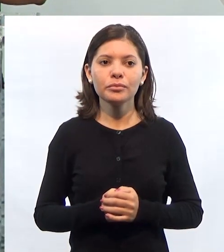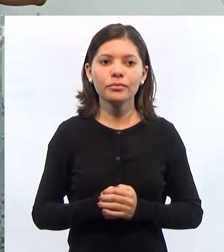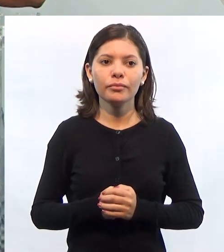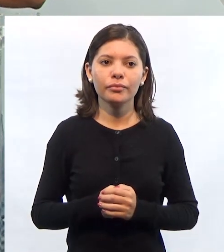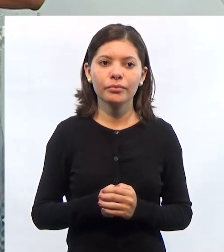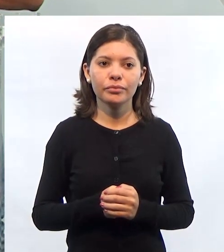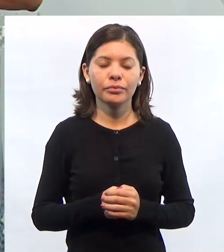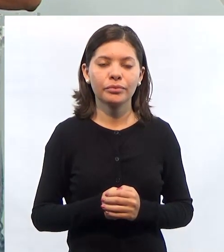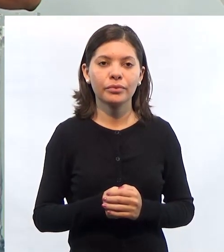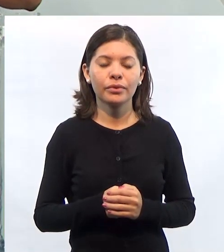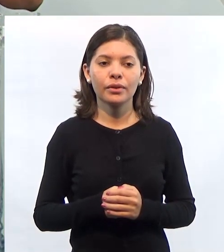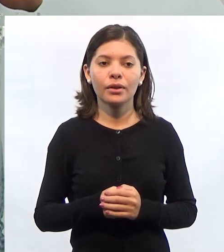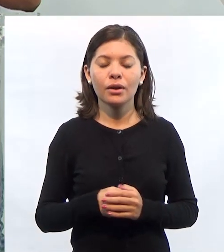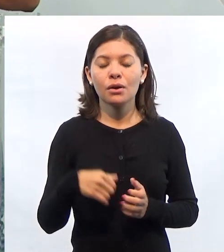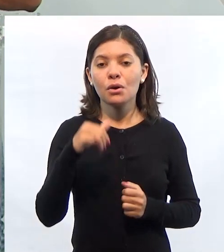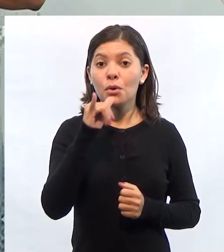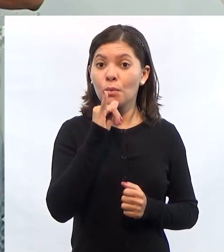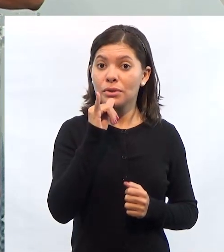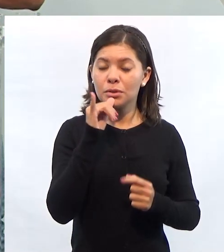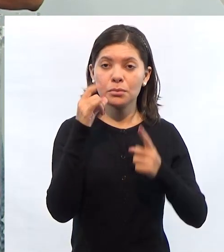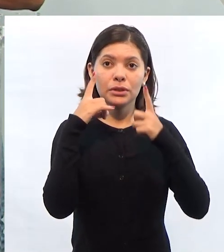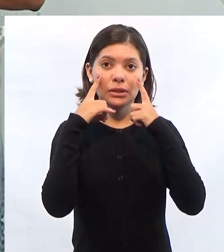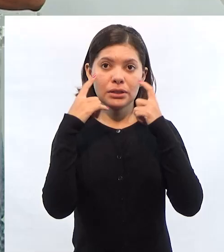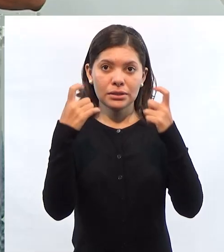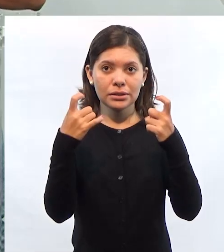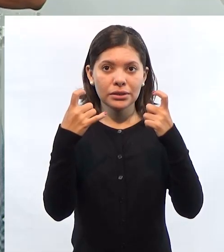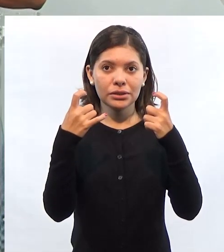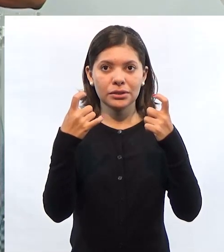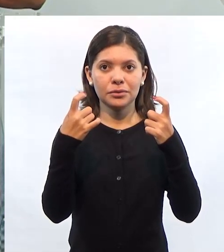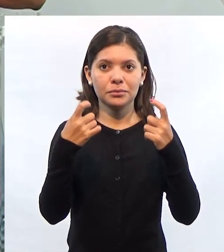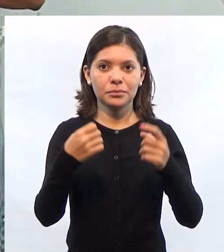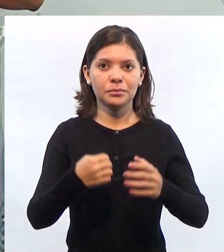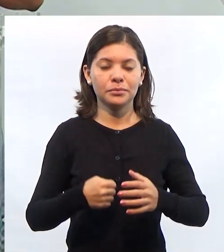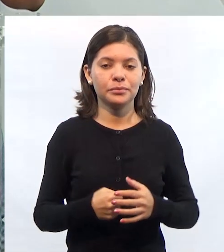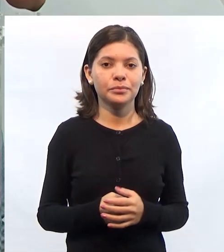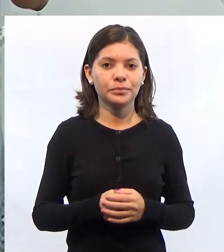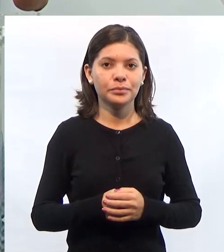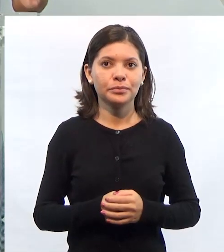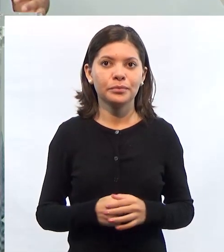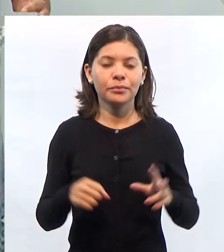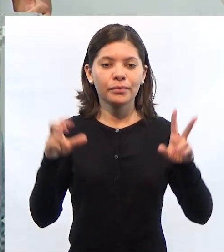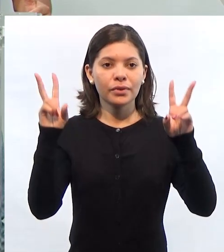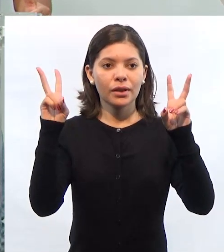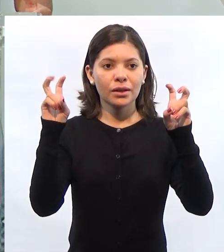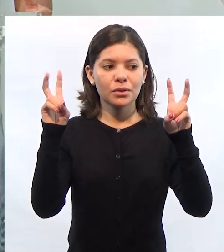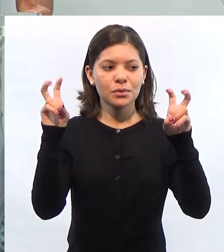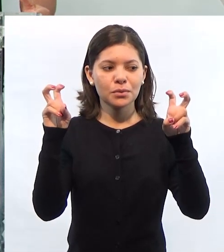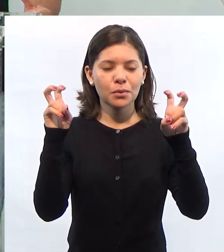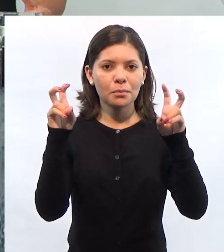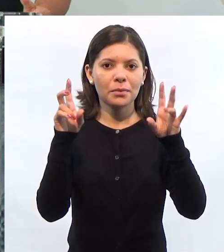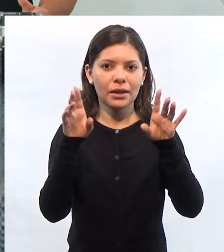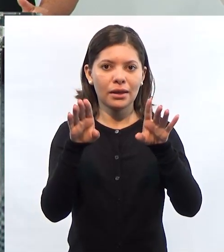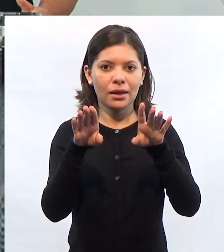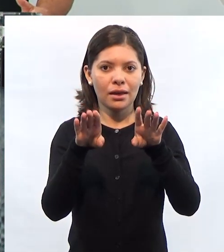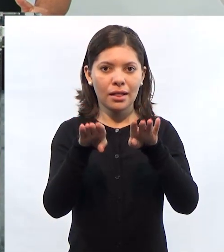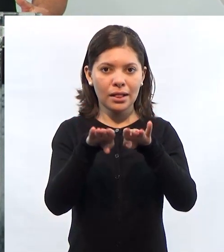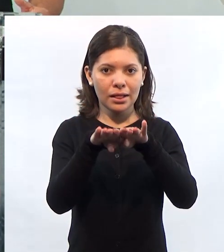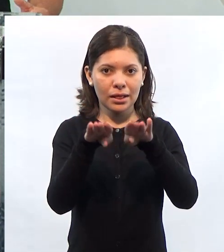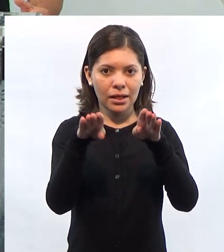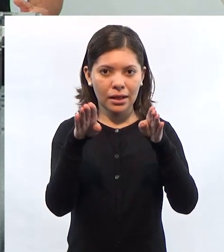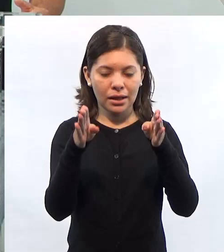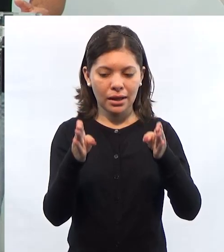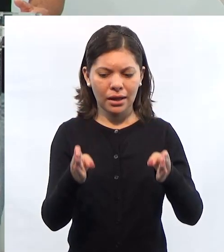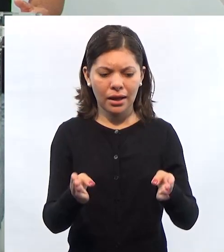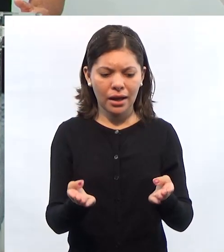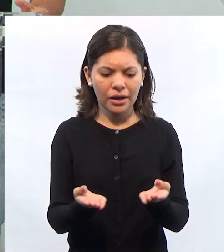importante um exemplo bem interessante é sobre caixas de